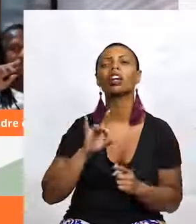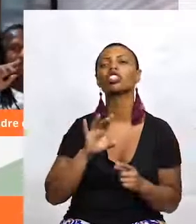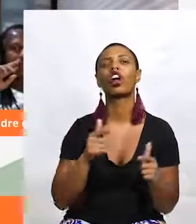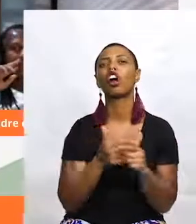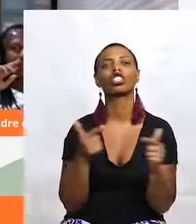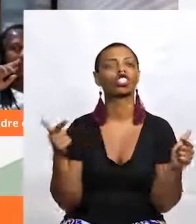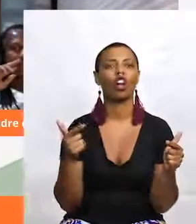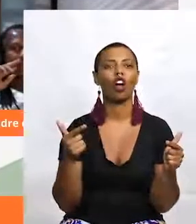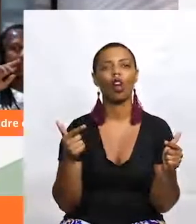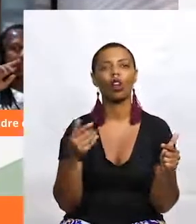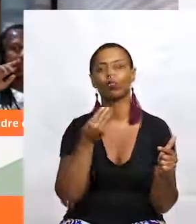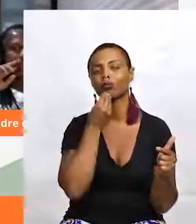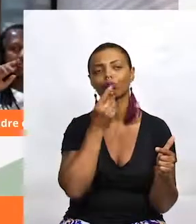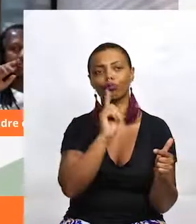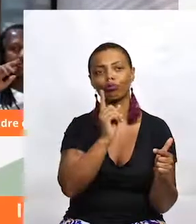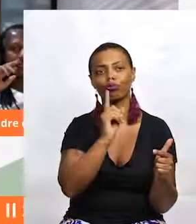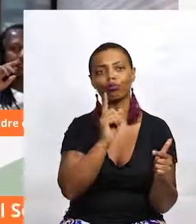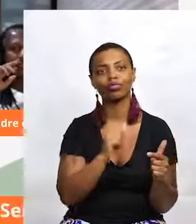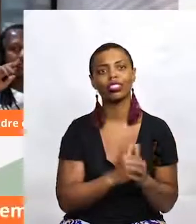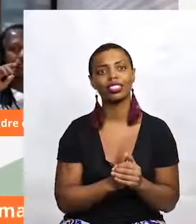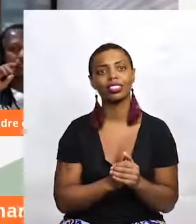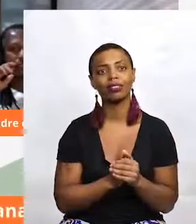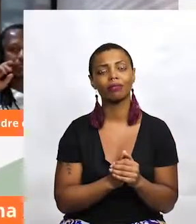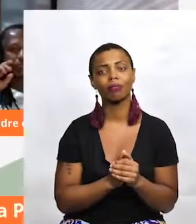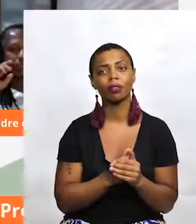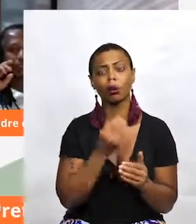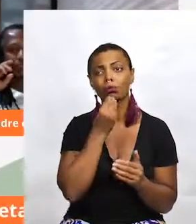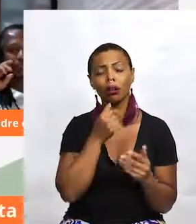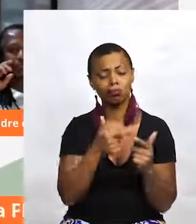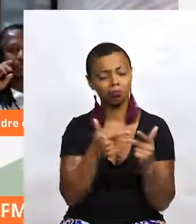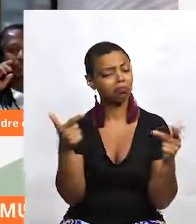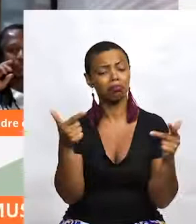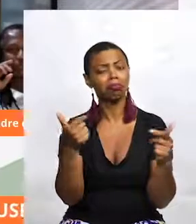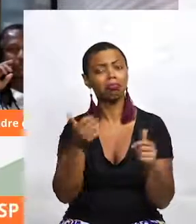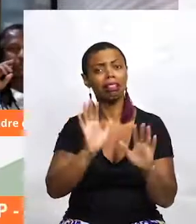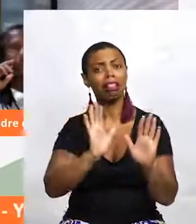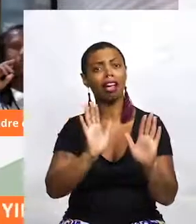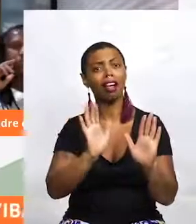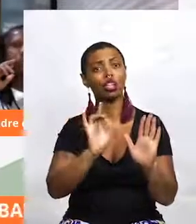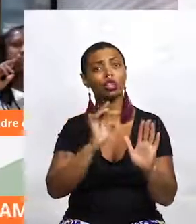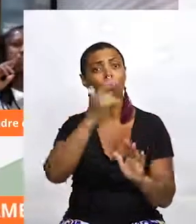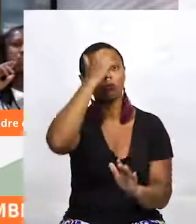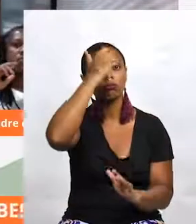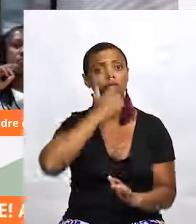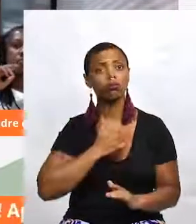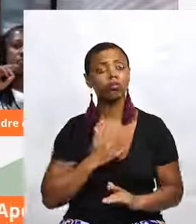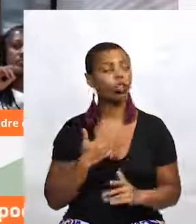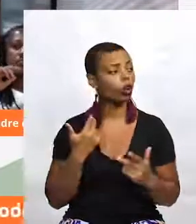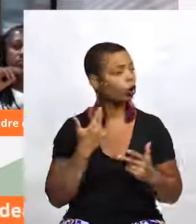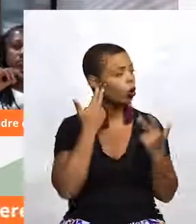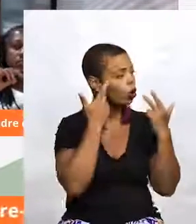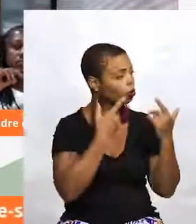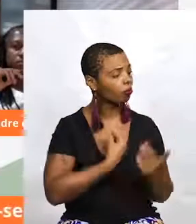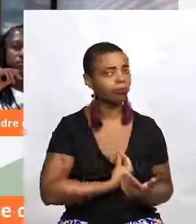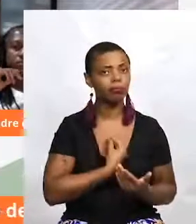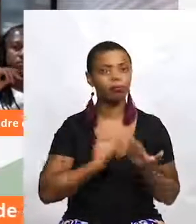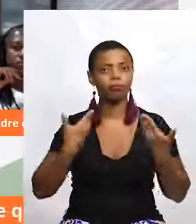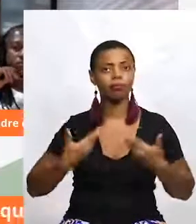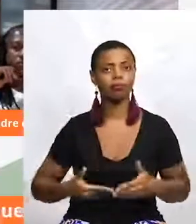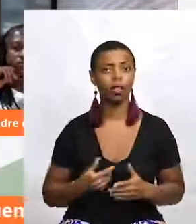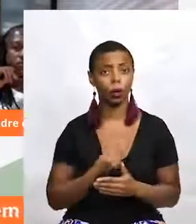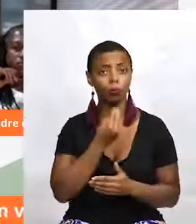sortudos. Nós deveríamos ser só nós, só sermos, só termos. Nós também poderíamos ter